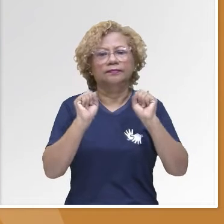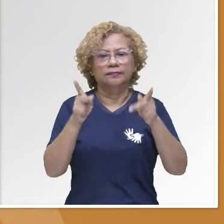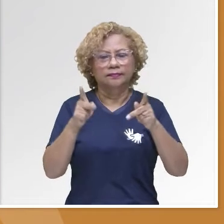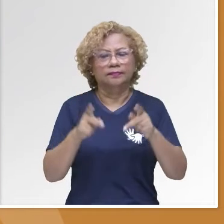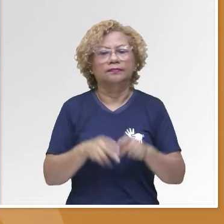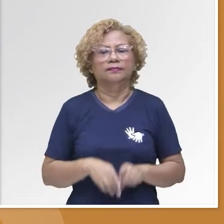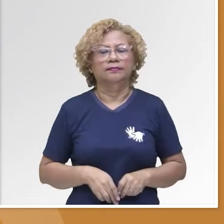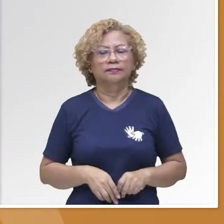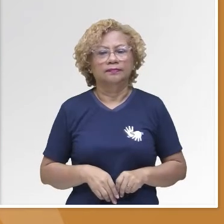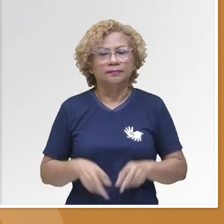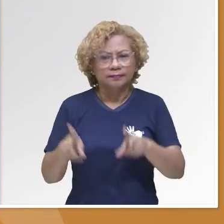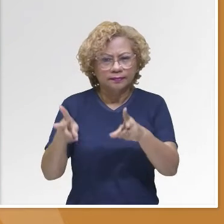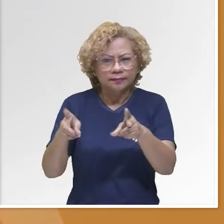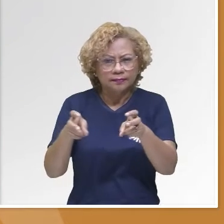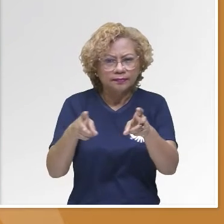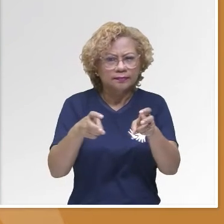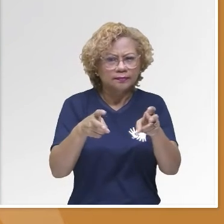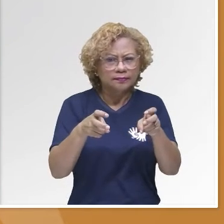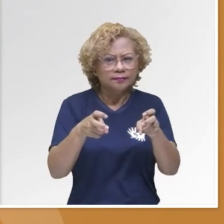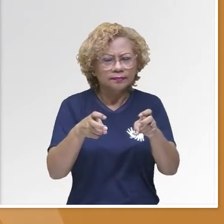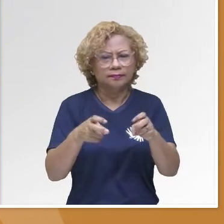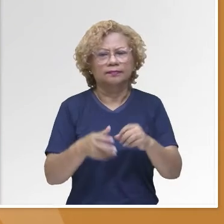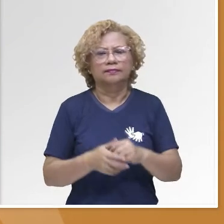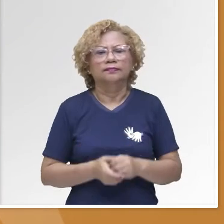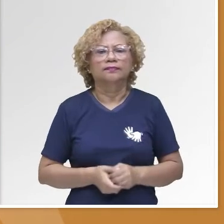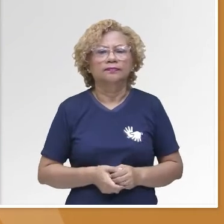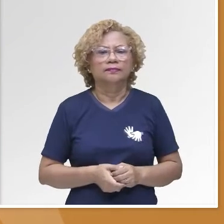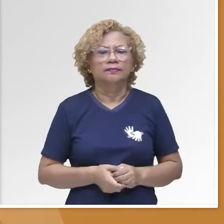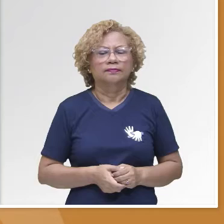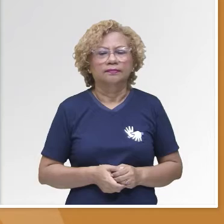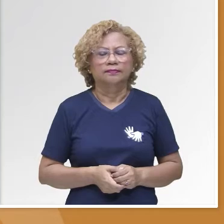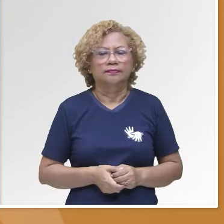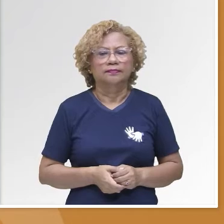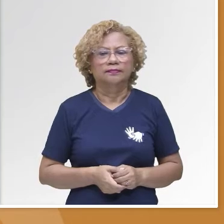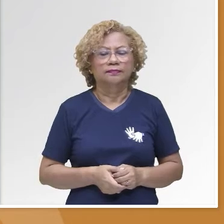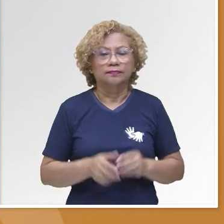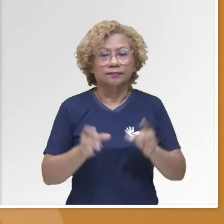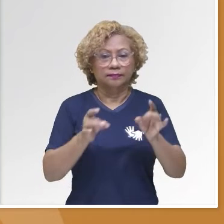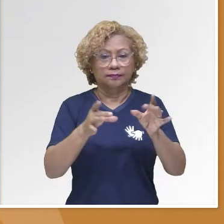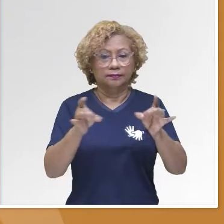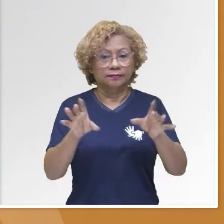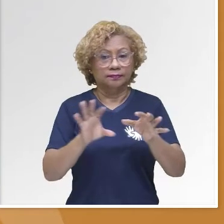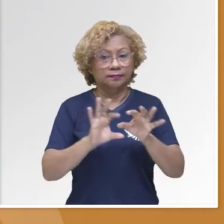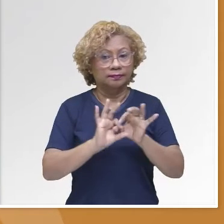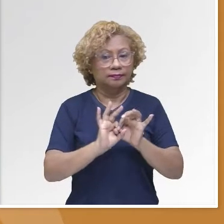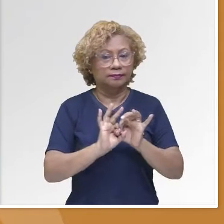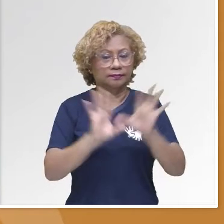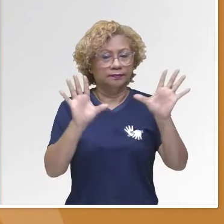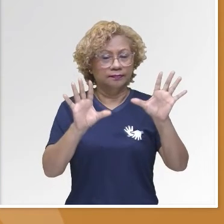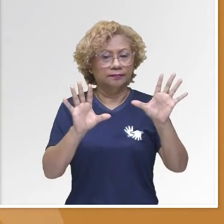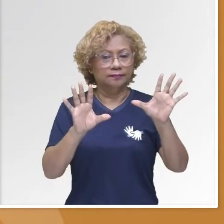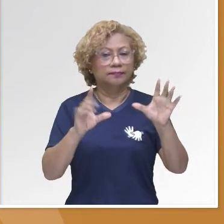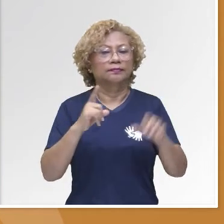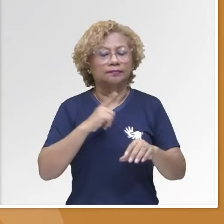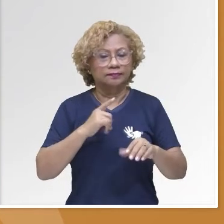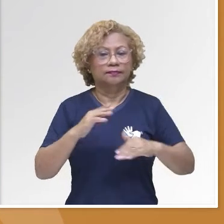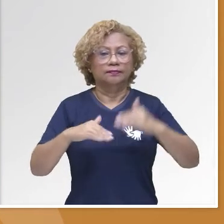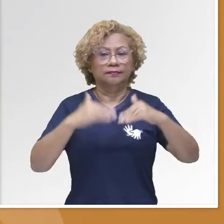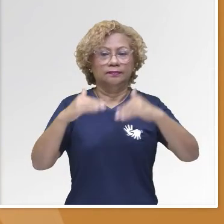observar aqui, né, que a zona de livre comércio, né, vai ocorrer este desenvolvimento